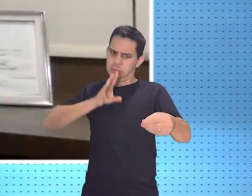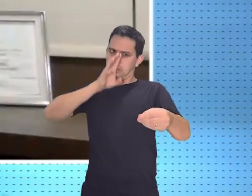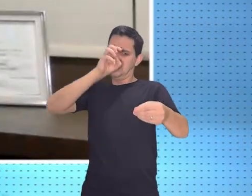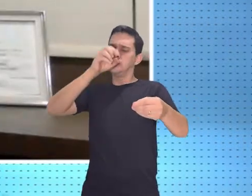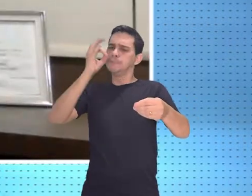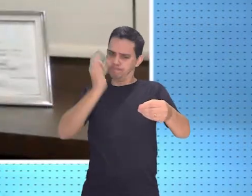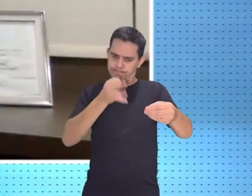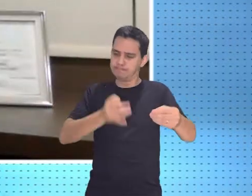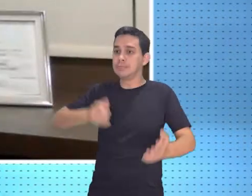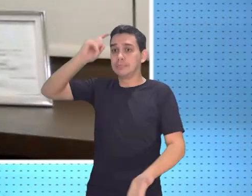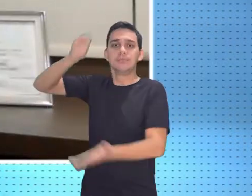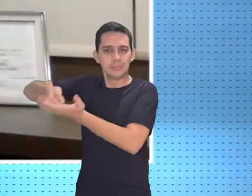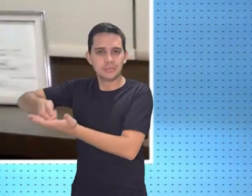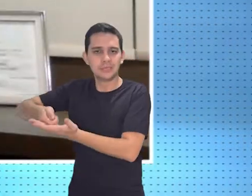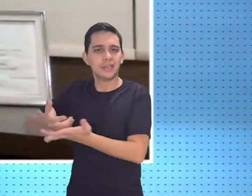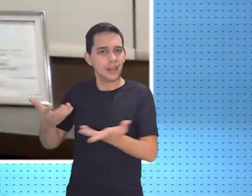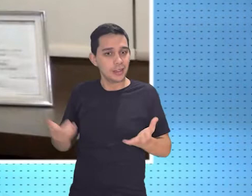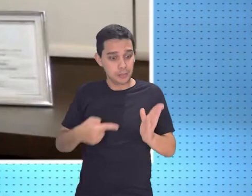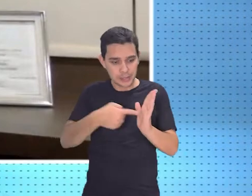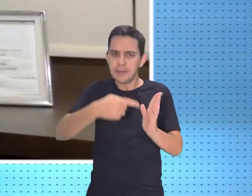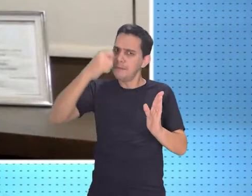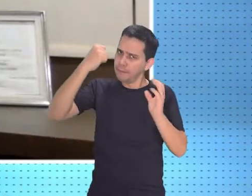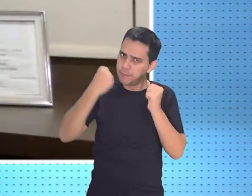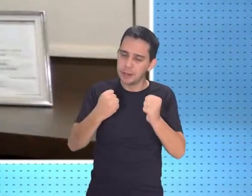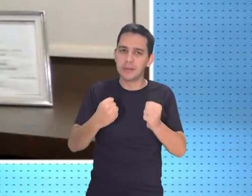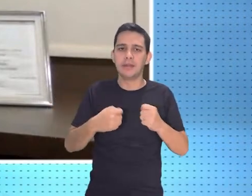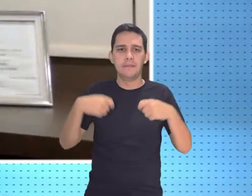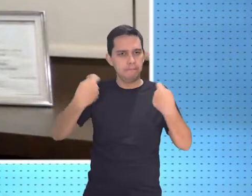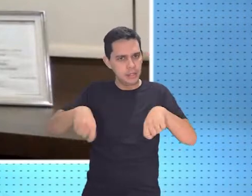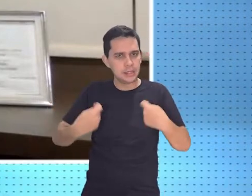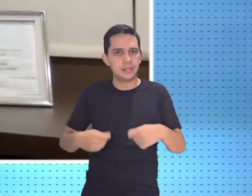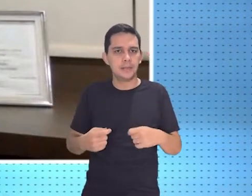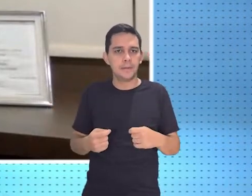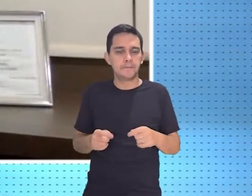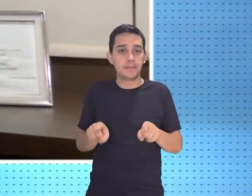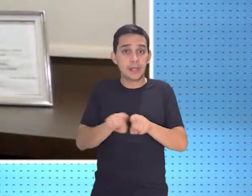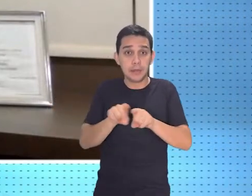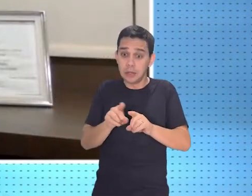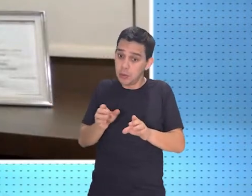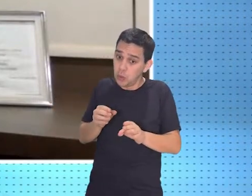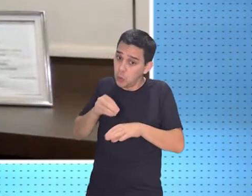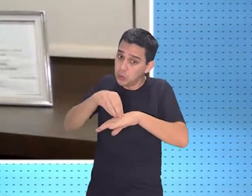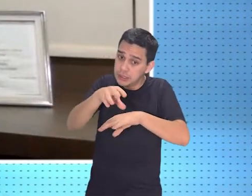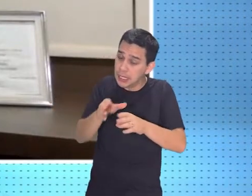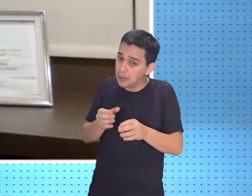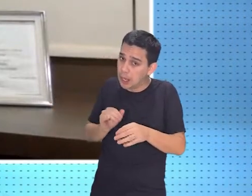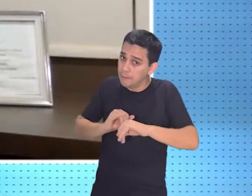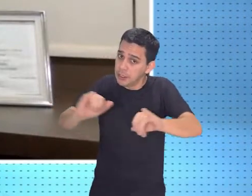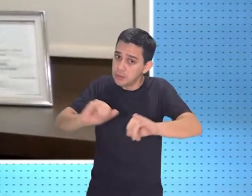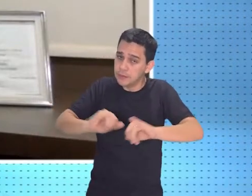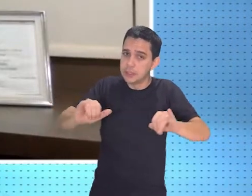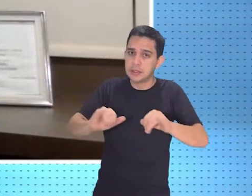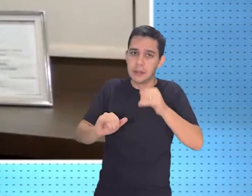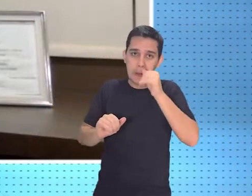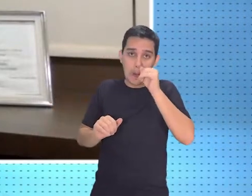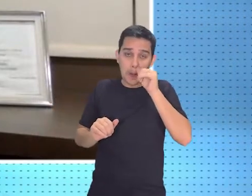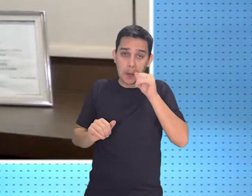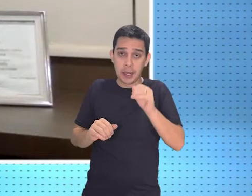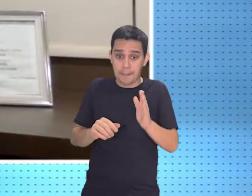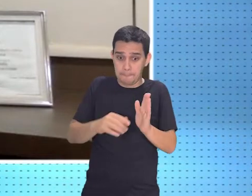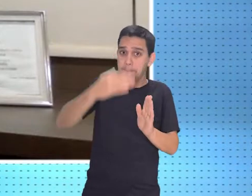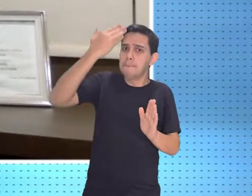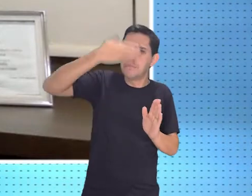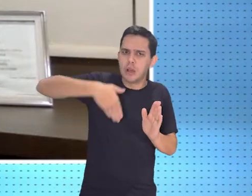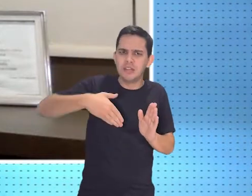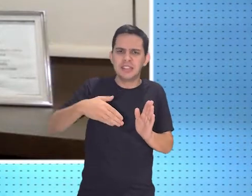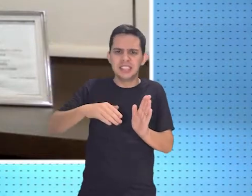nexo causal existente entre os dois. E advirto, que o ônus da prova nesses